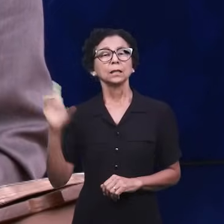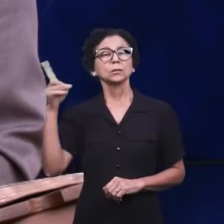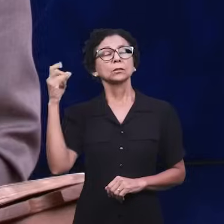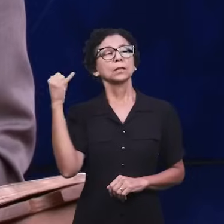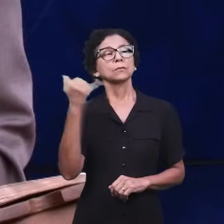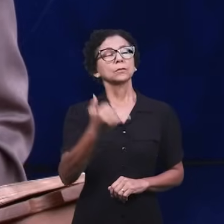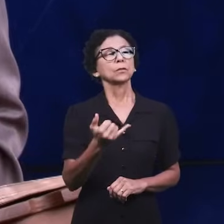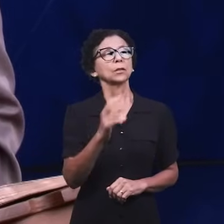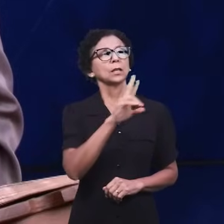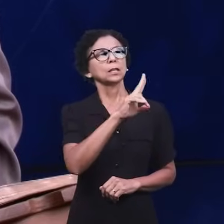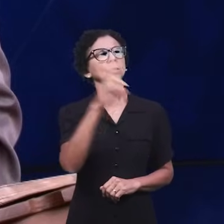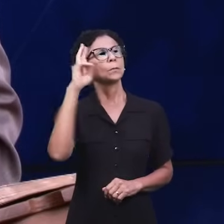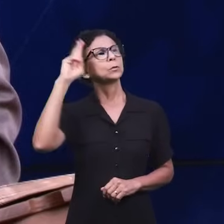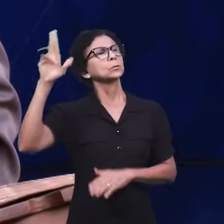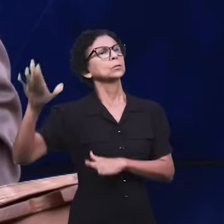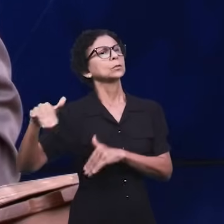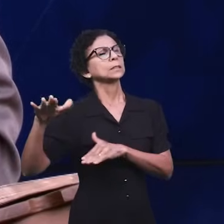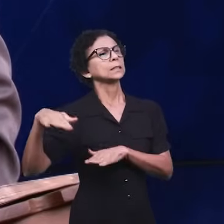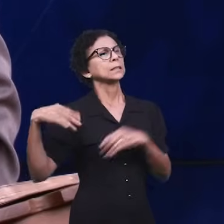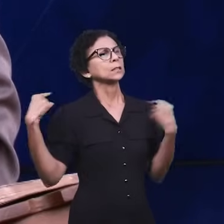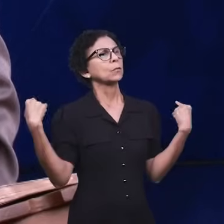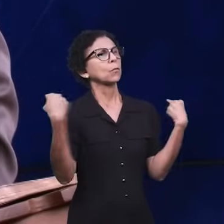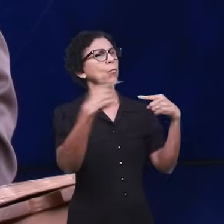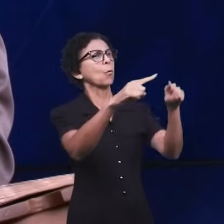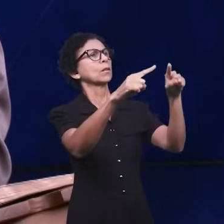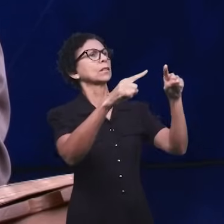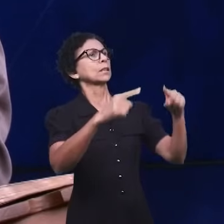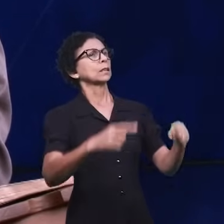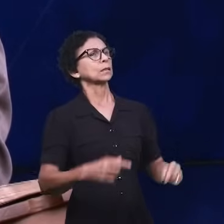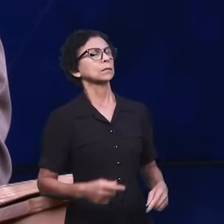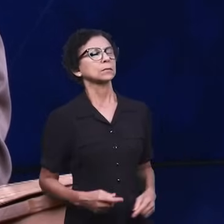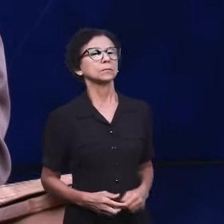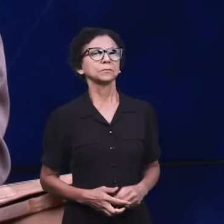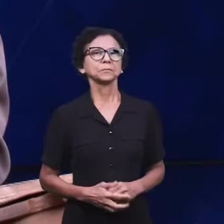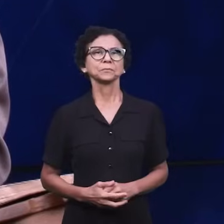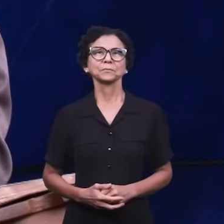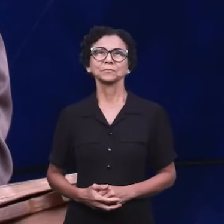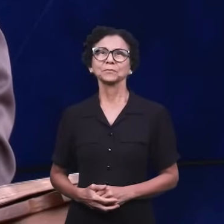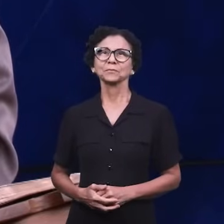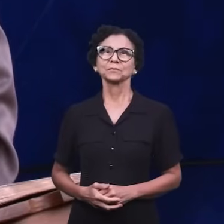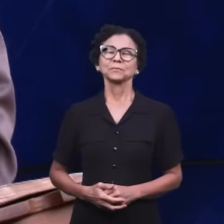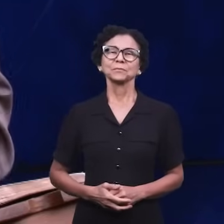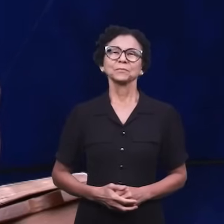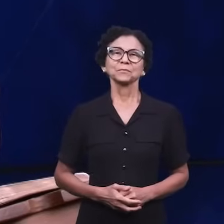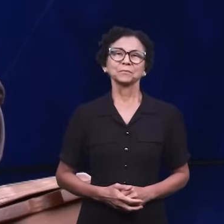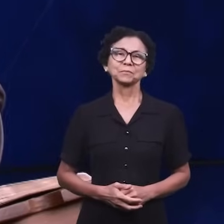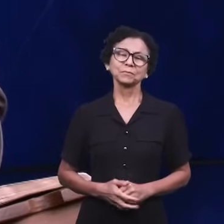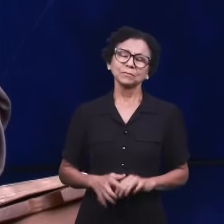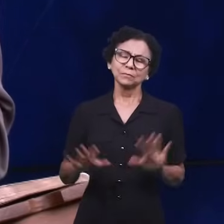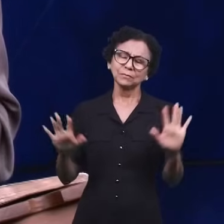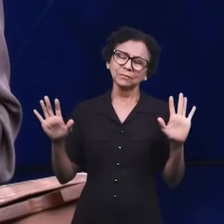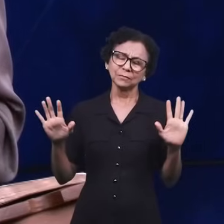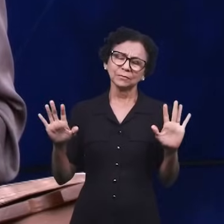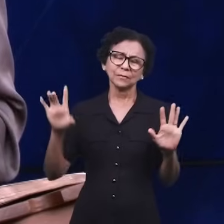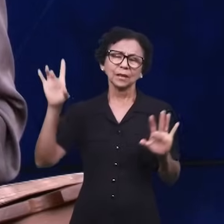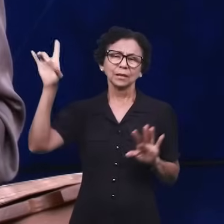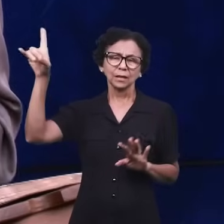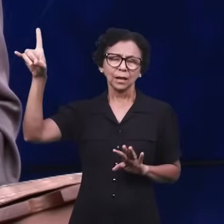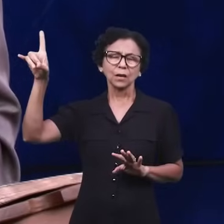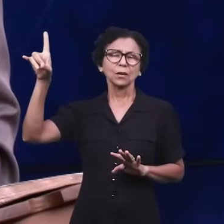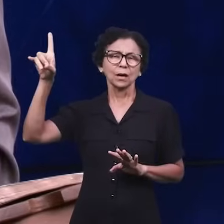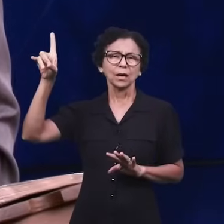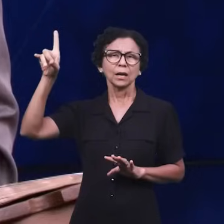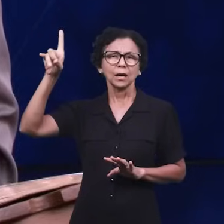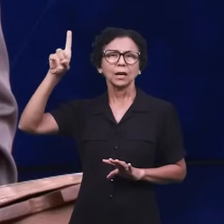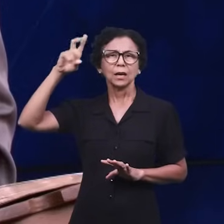do Senhor dos Exércitos. Então, o nosso Deus é o Senhor dos Exércitos. Não há outro que poderá nos